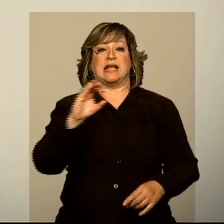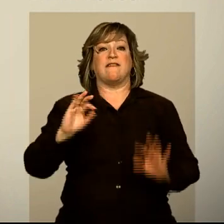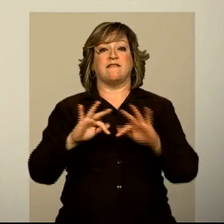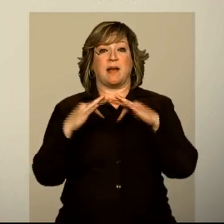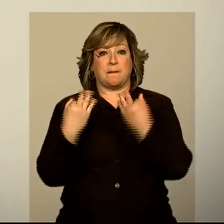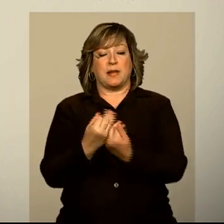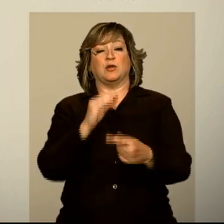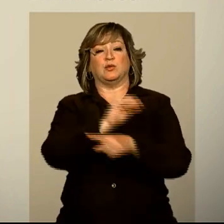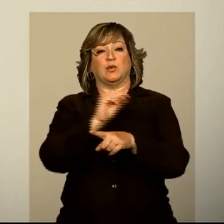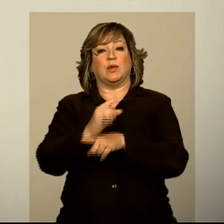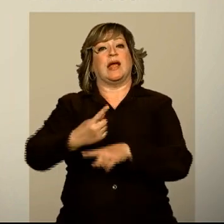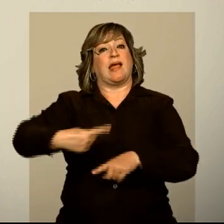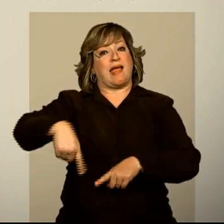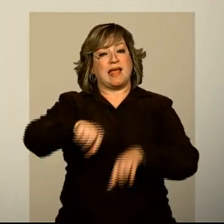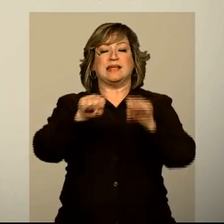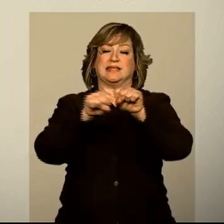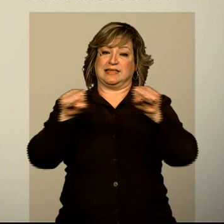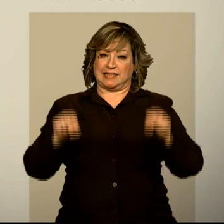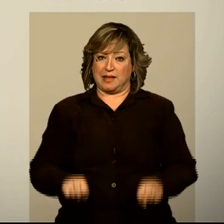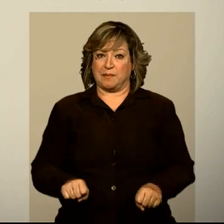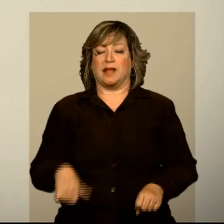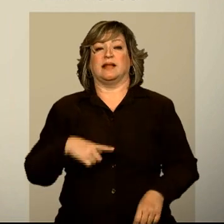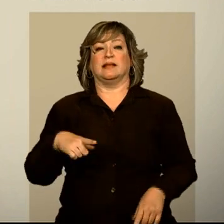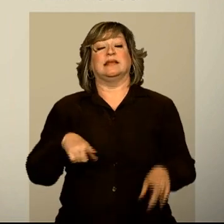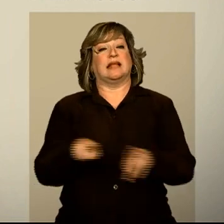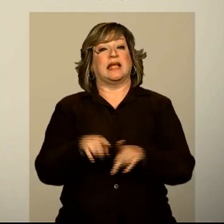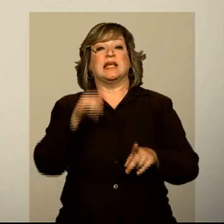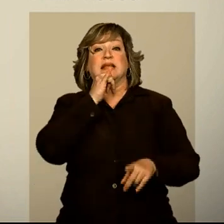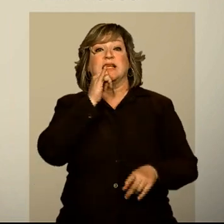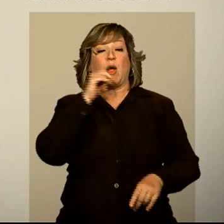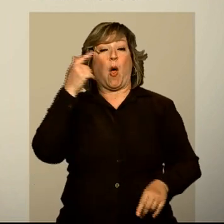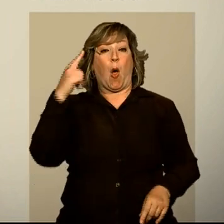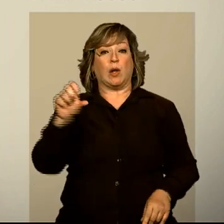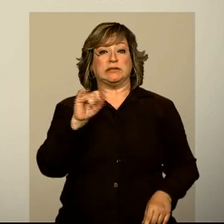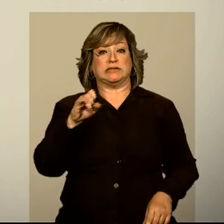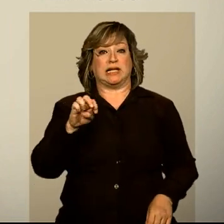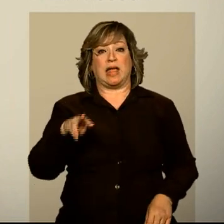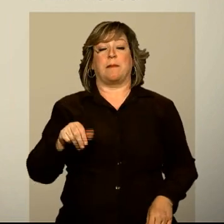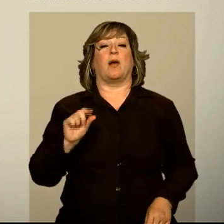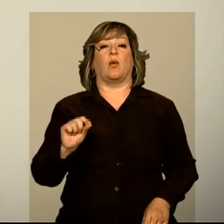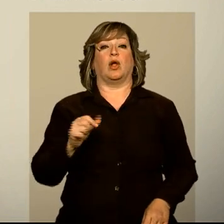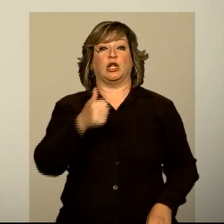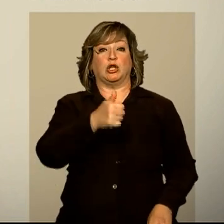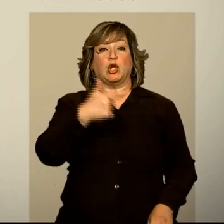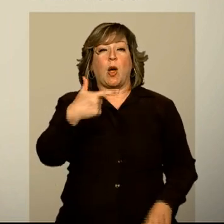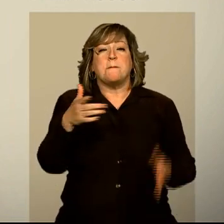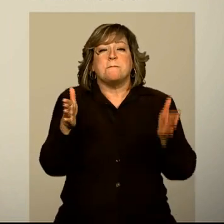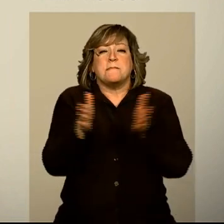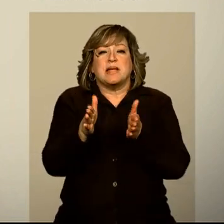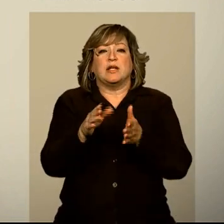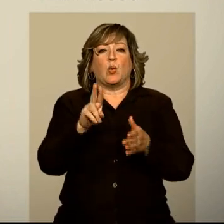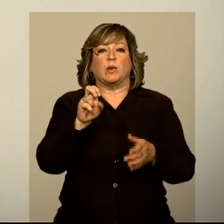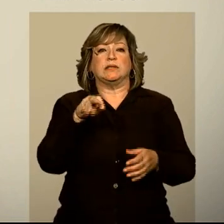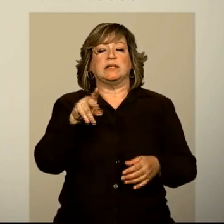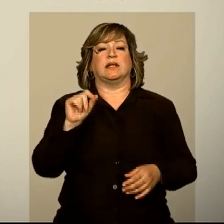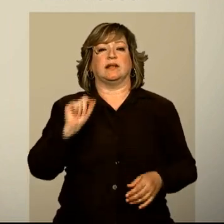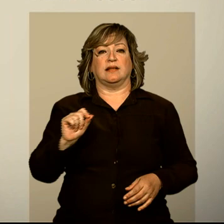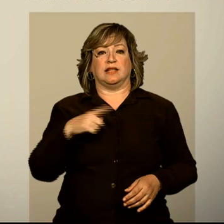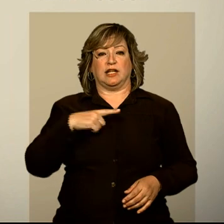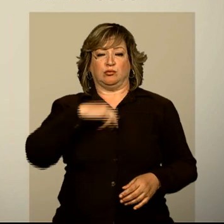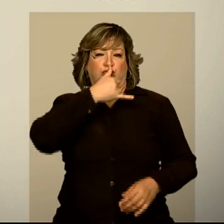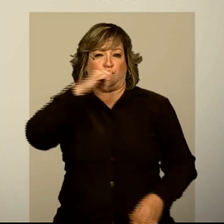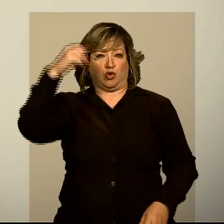100 famílias é abastecida por esse sistema Outro exemplo é o sistema de 12 mini usinas de energia solar